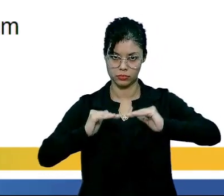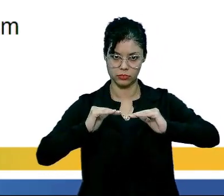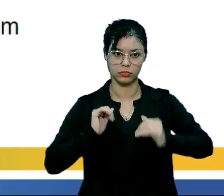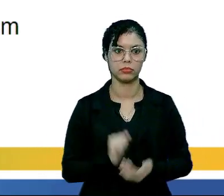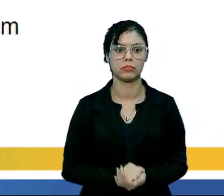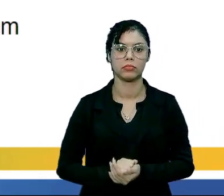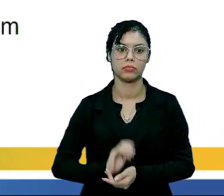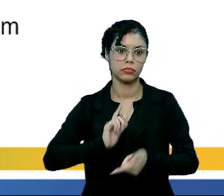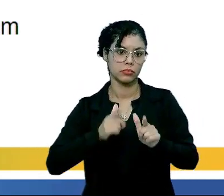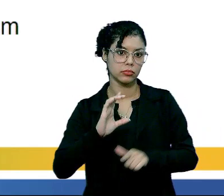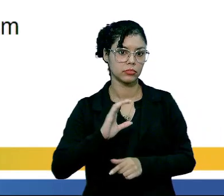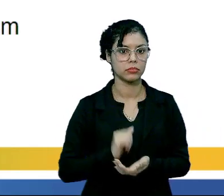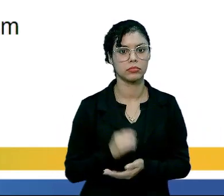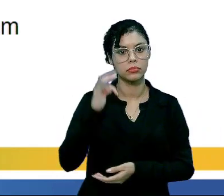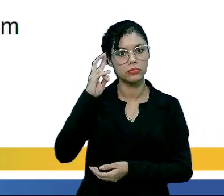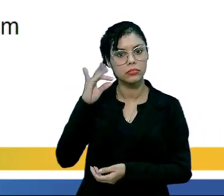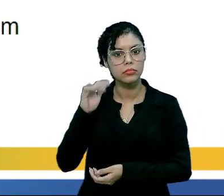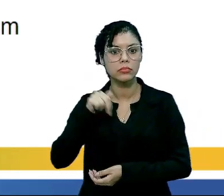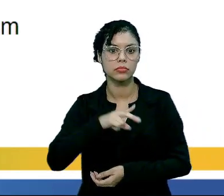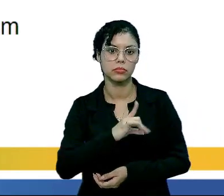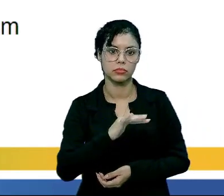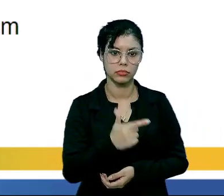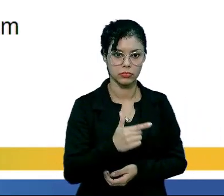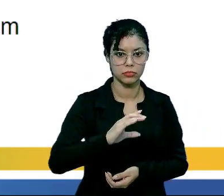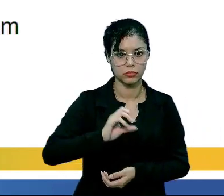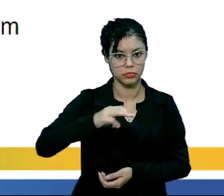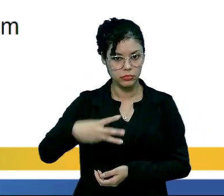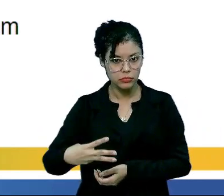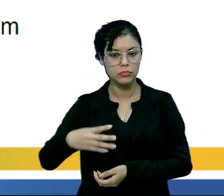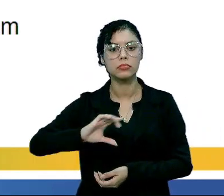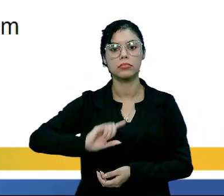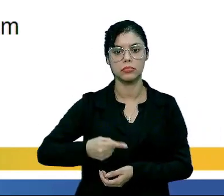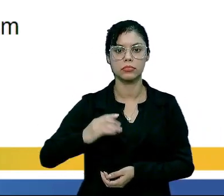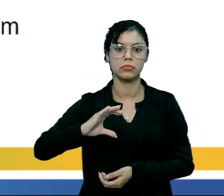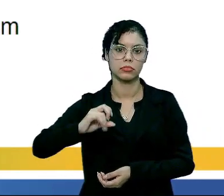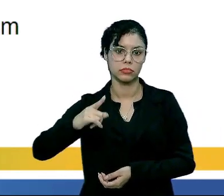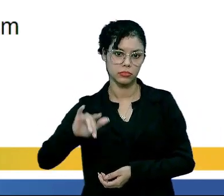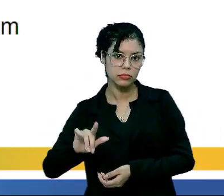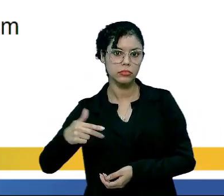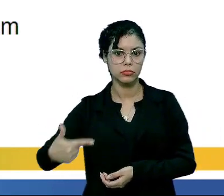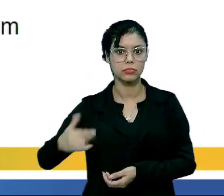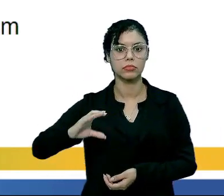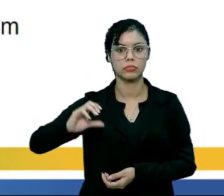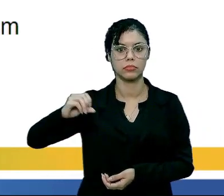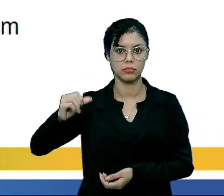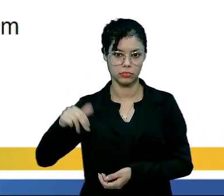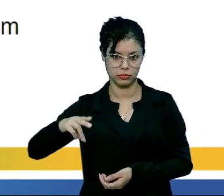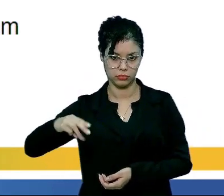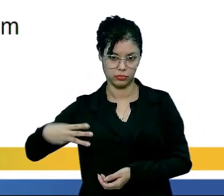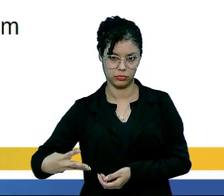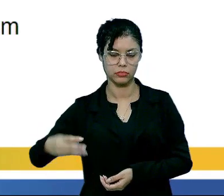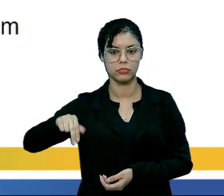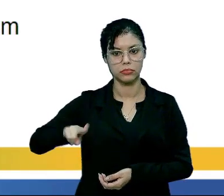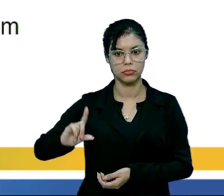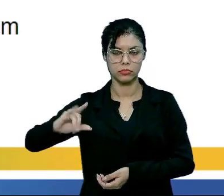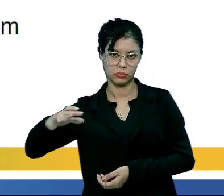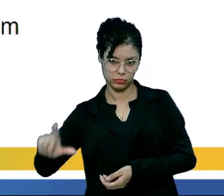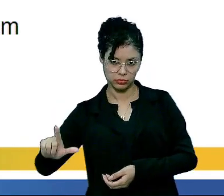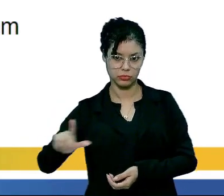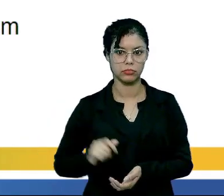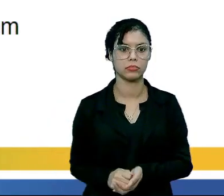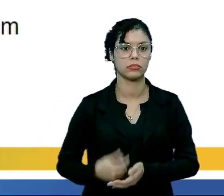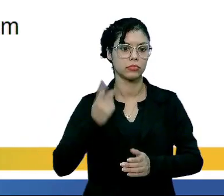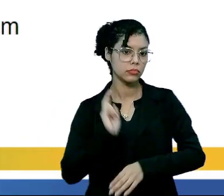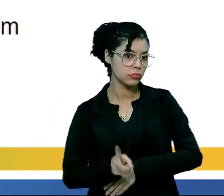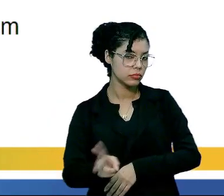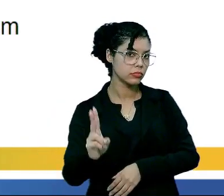equilíbrio. E a letra E, as concentrações do carbonato de sódio, do cloreto de cálcio, do carbonato de cálcio e